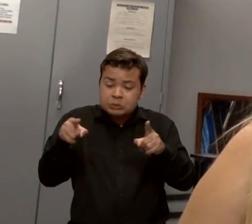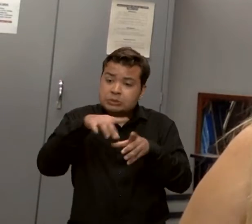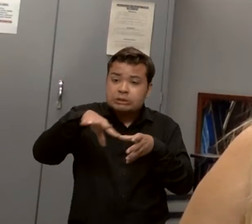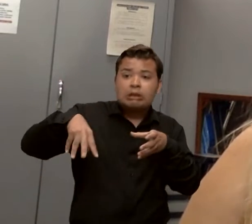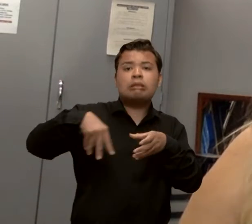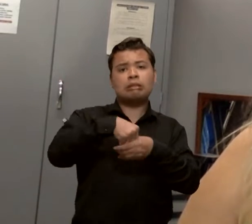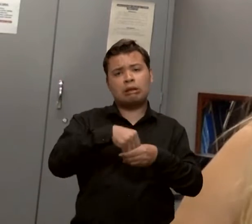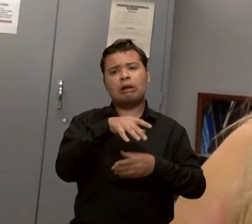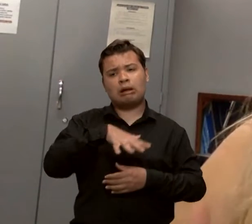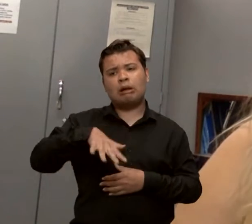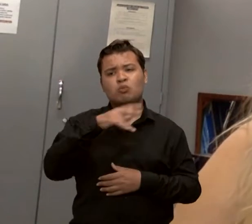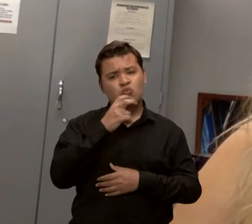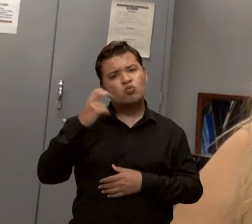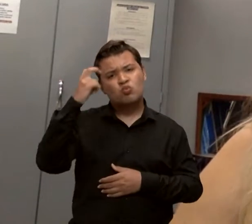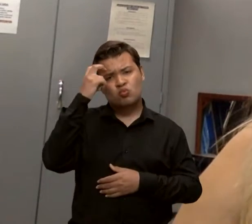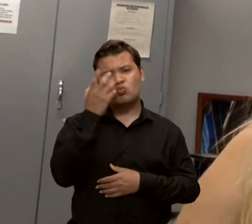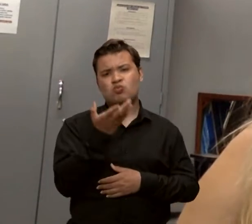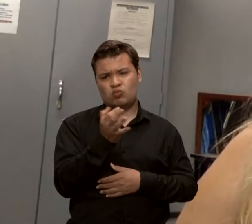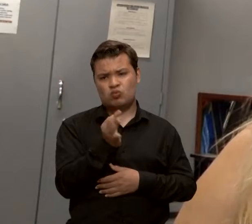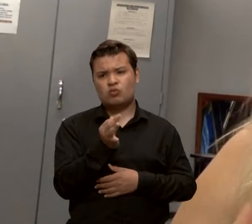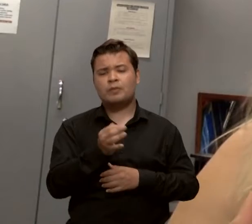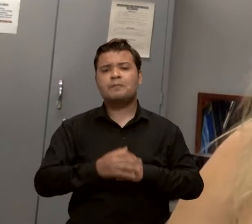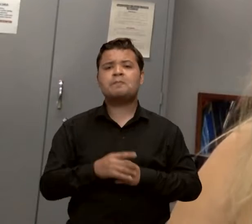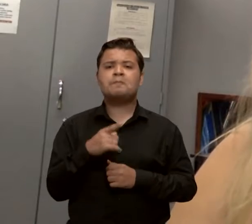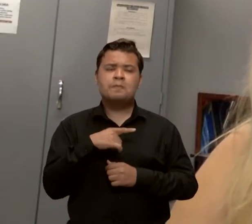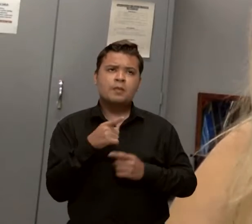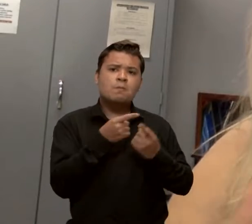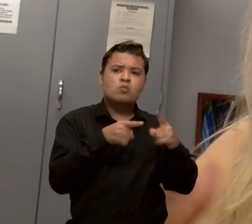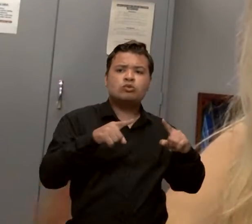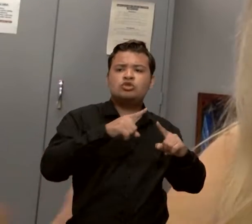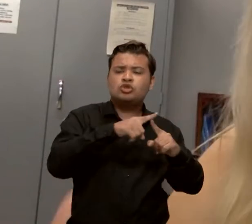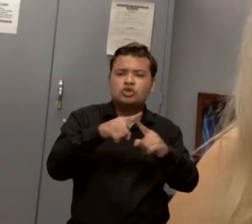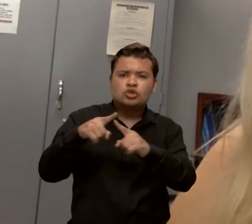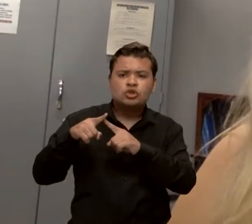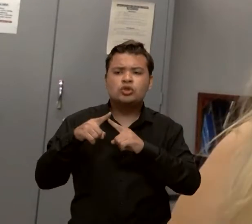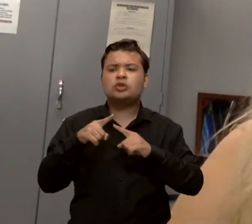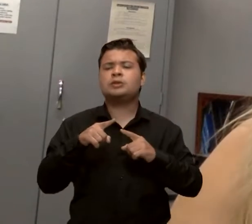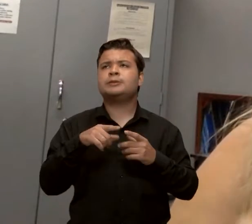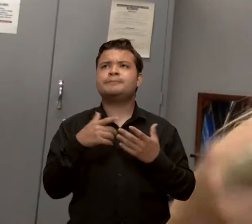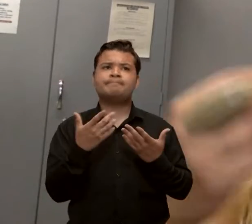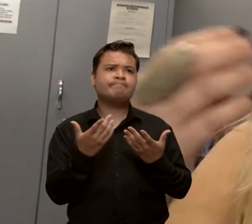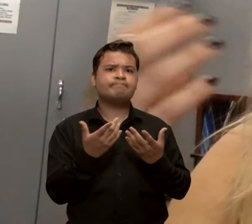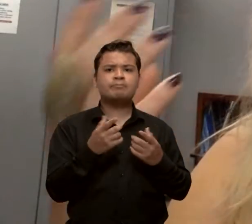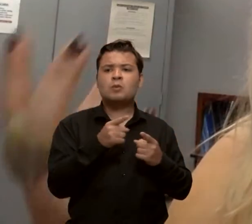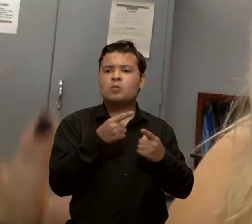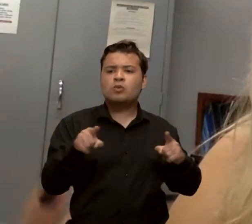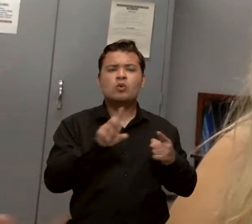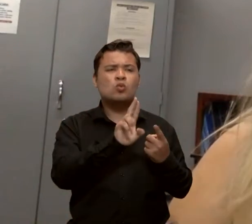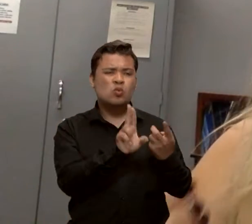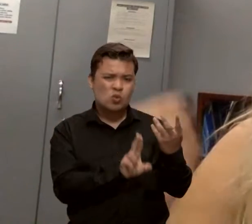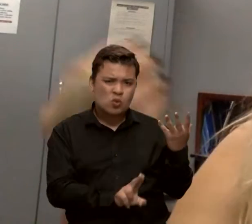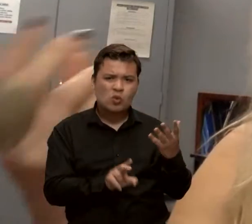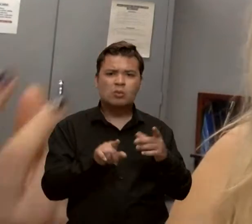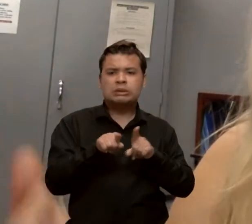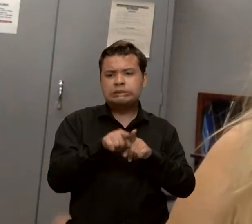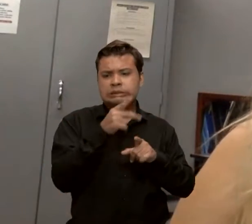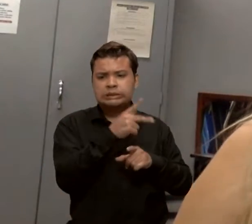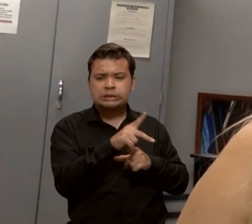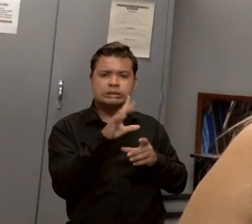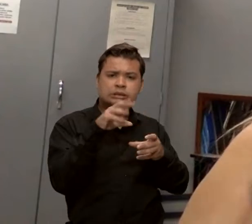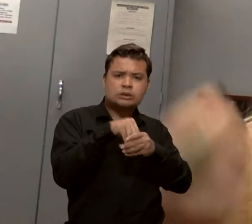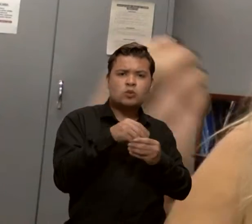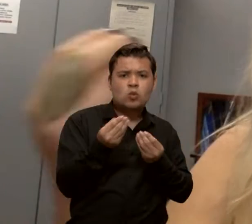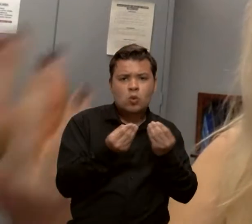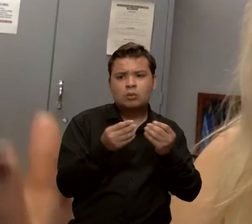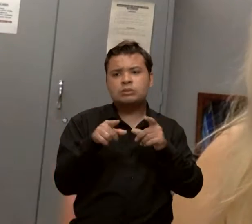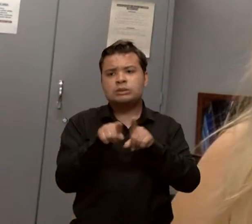Então, a partir dos repertórios, a partir das músicas, da configuração, se é banda,